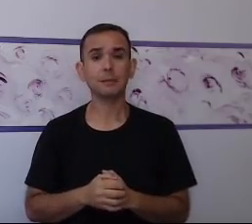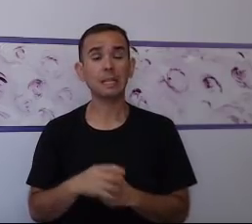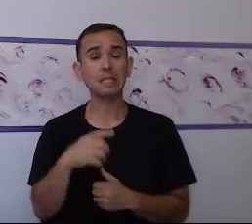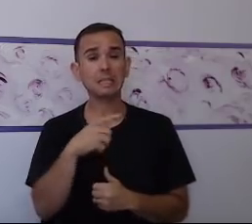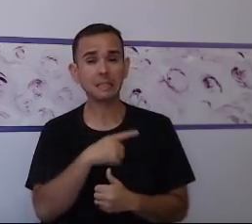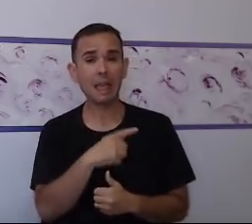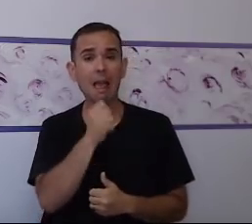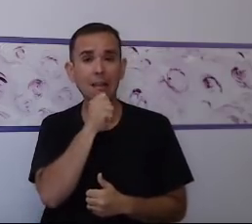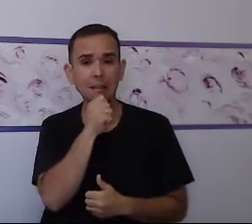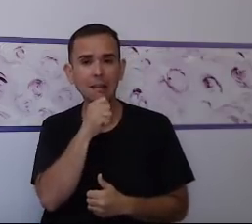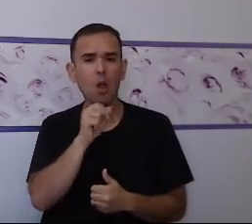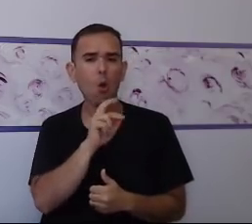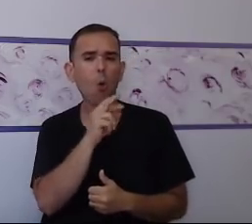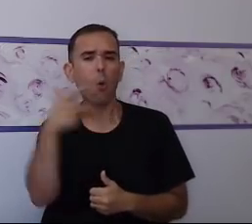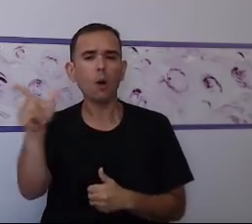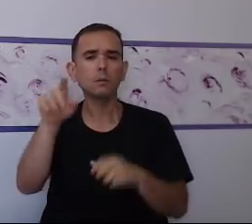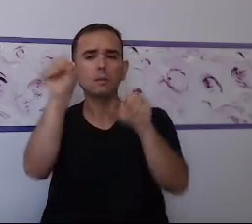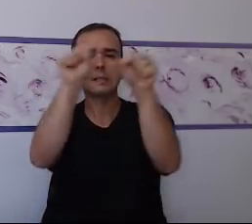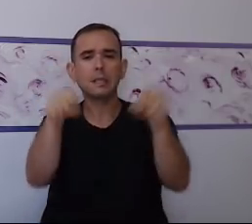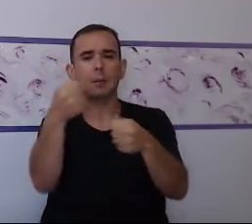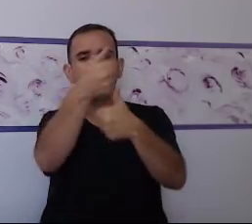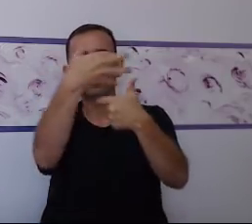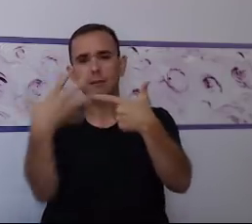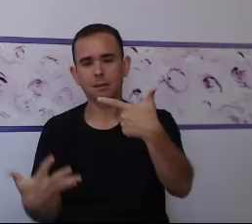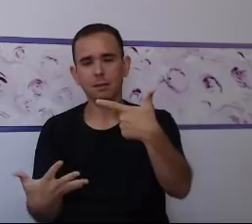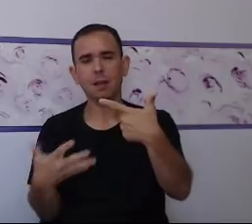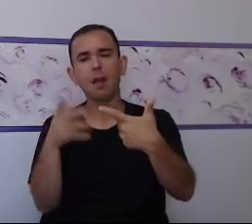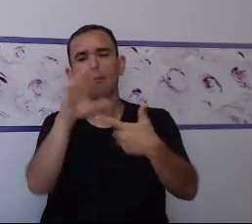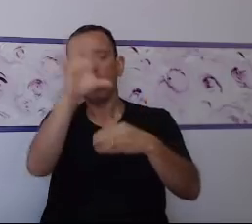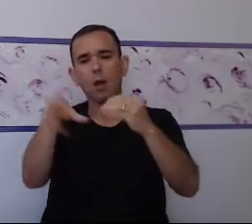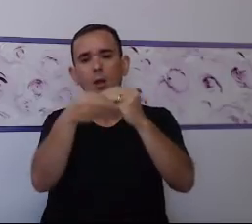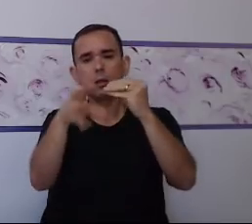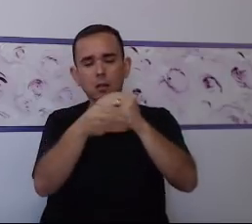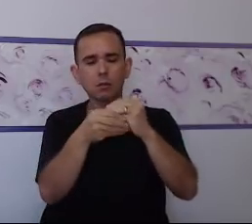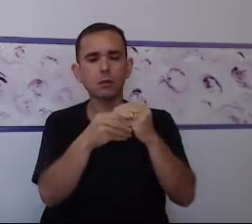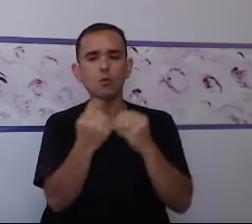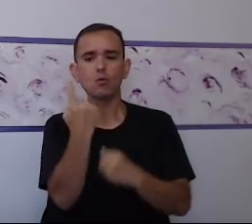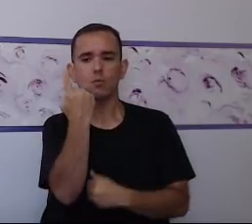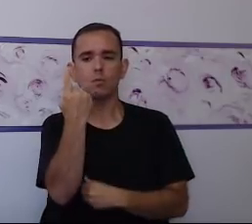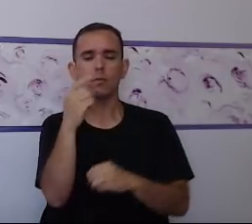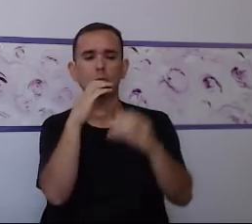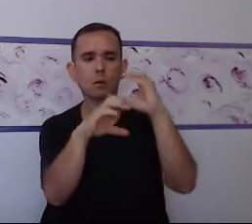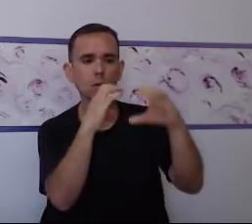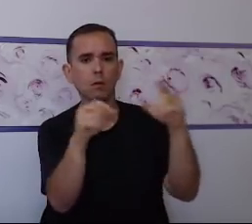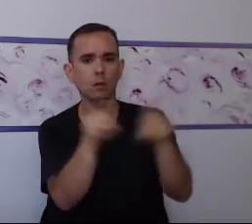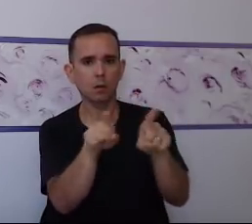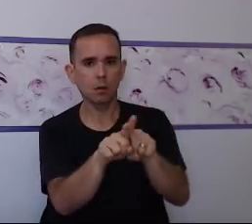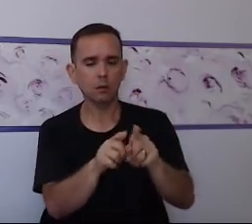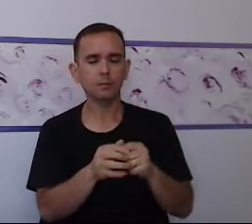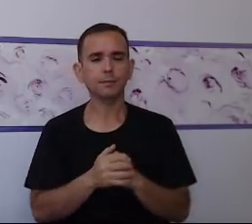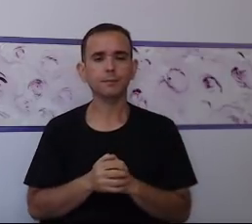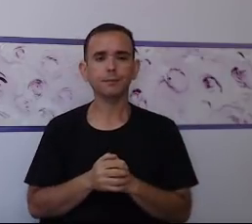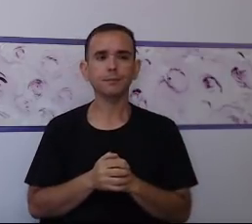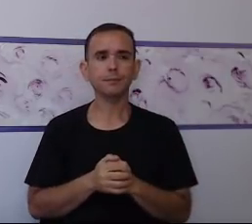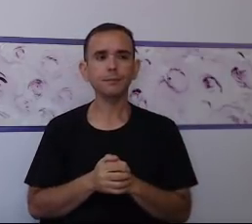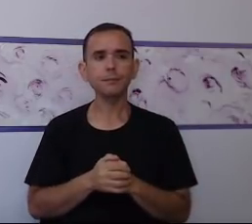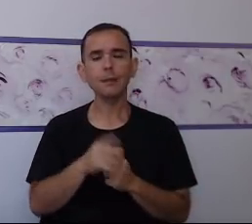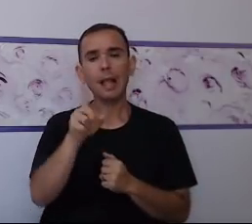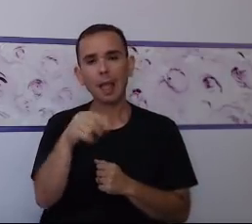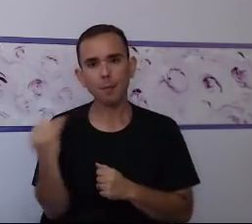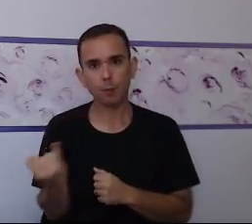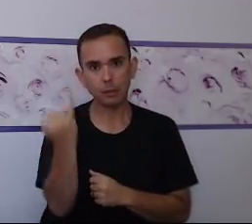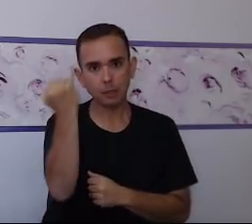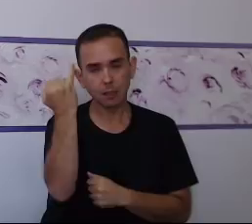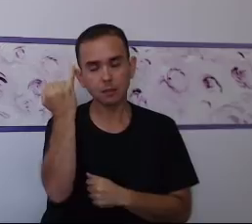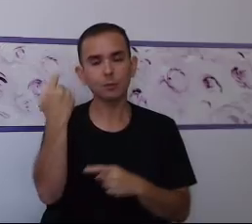Existem ainda outros sistemas de classificação que abordam a função bimanual e de comunicação. Eles são